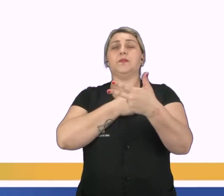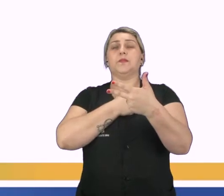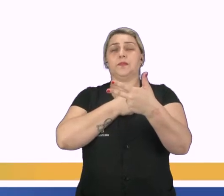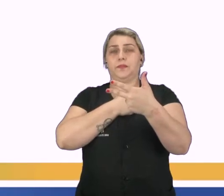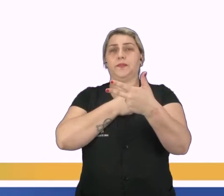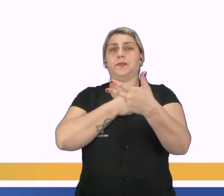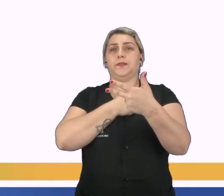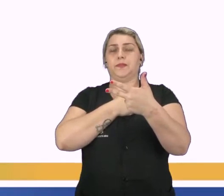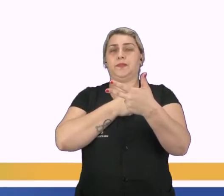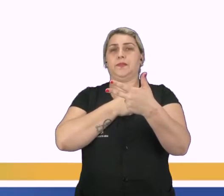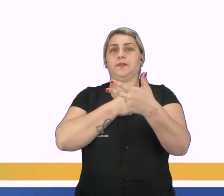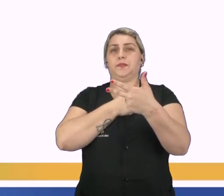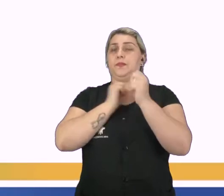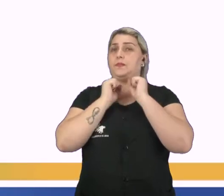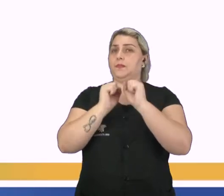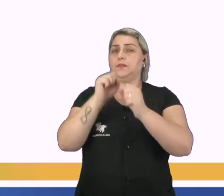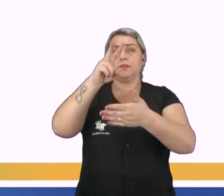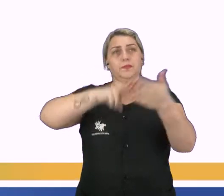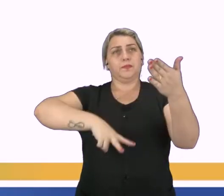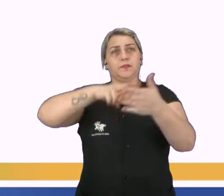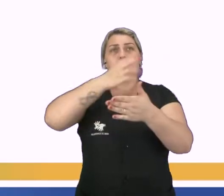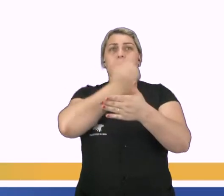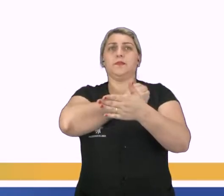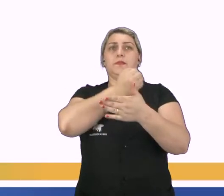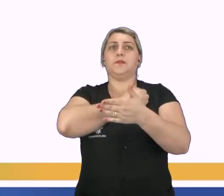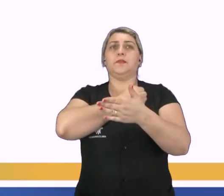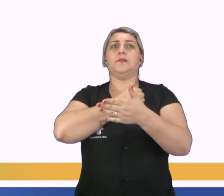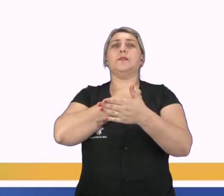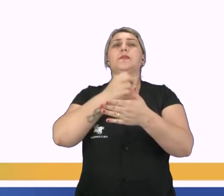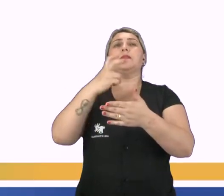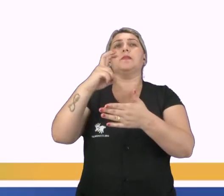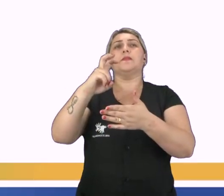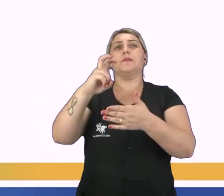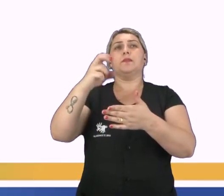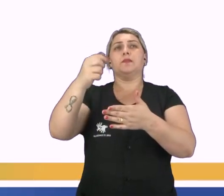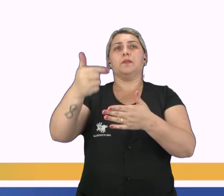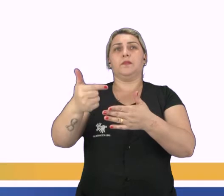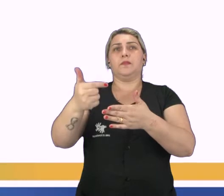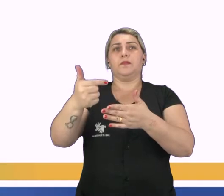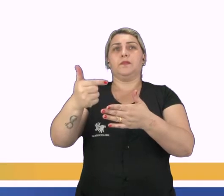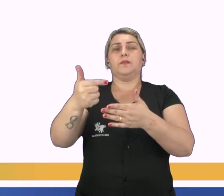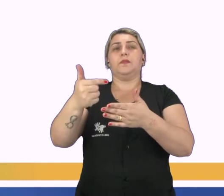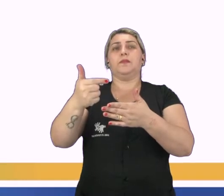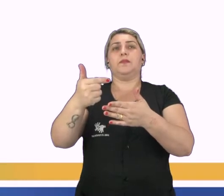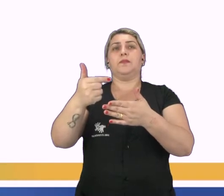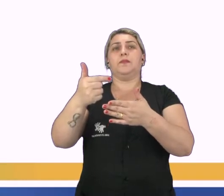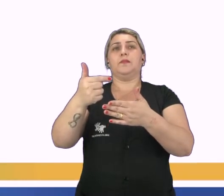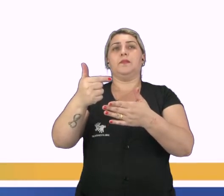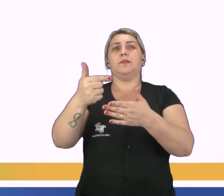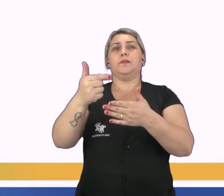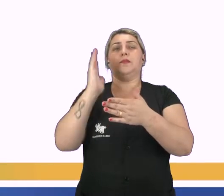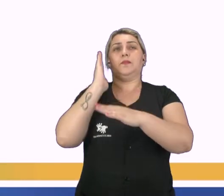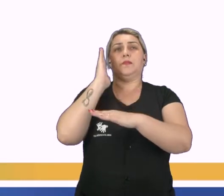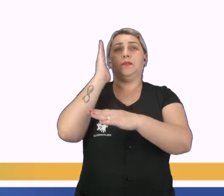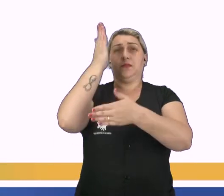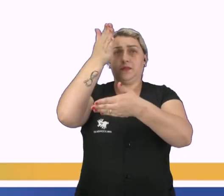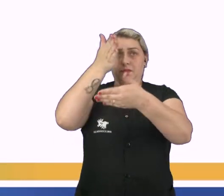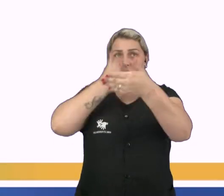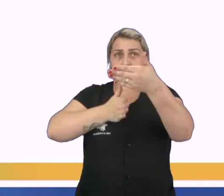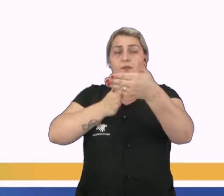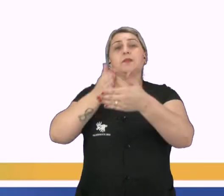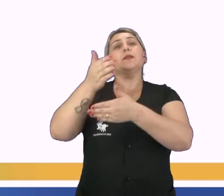né? Nós podemos ler esse número? 52 inteiros, né?